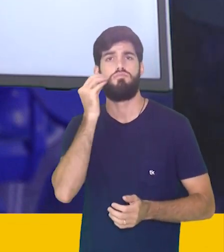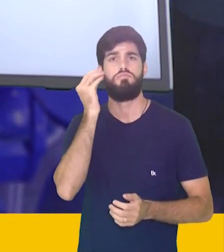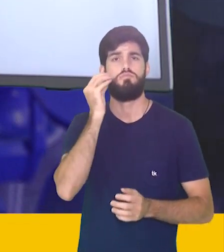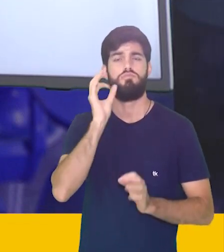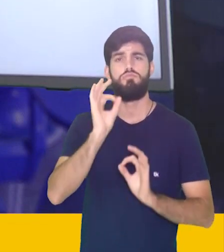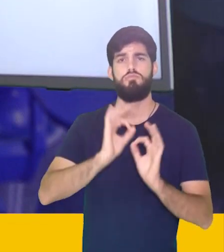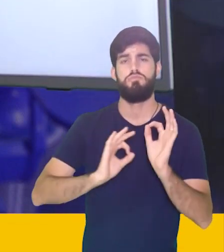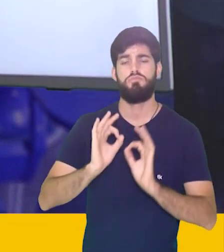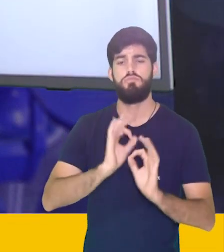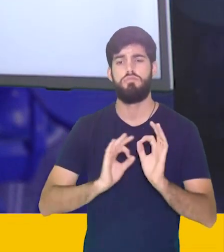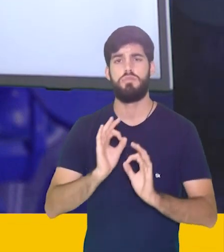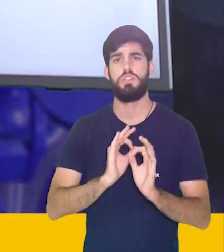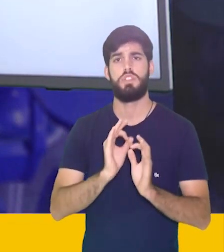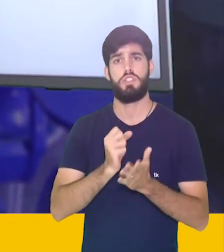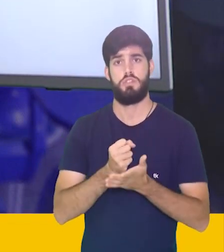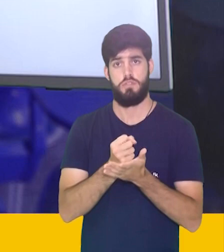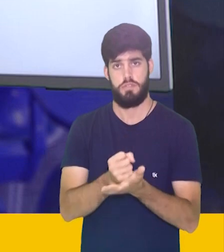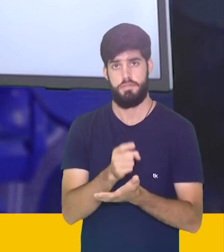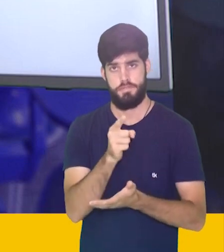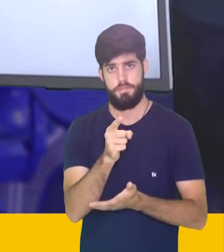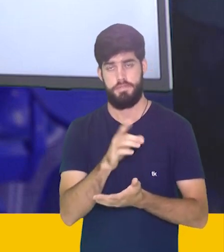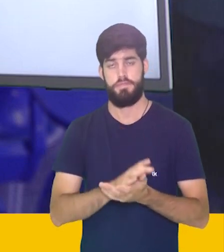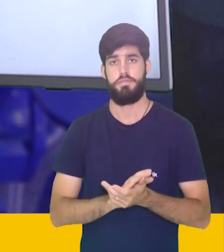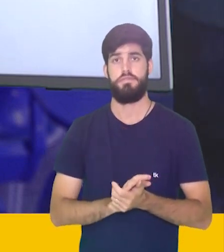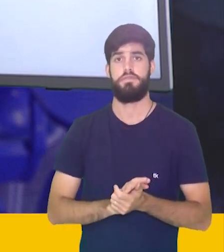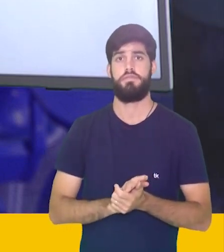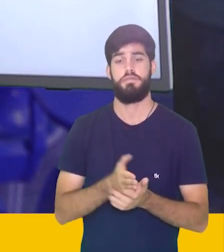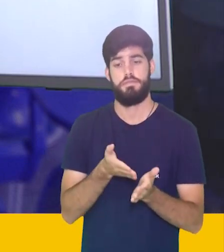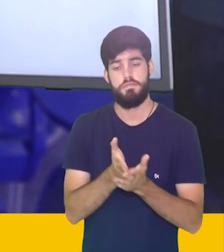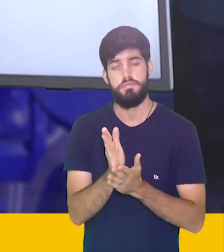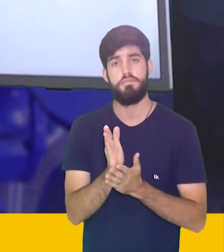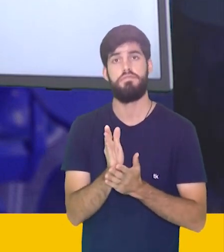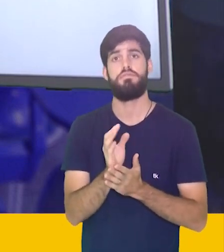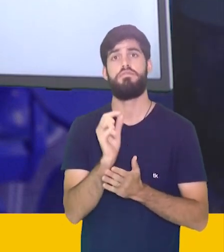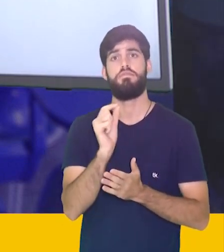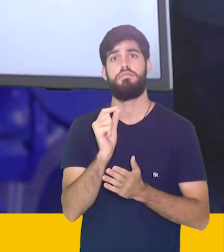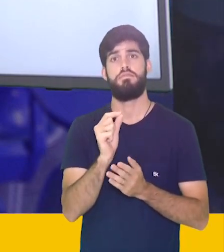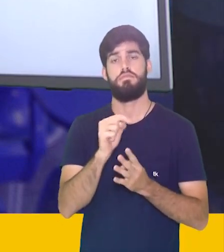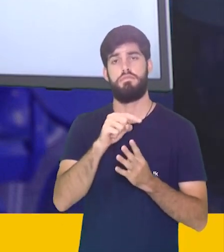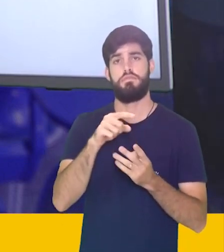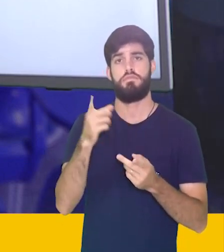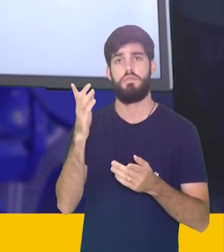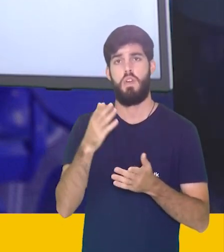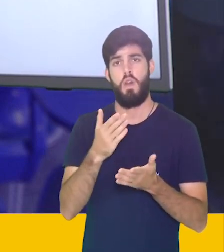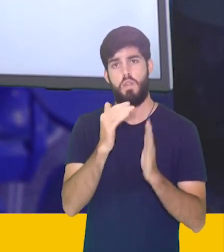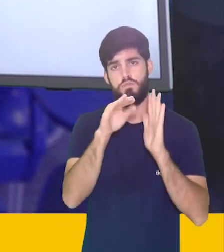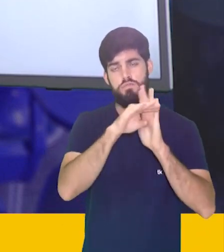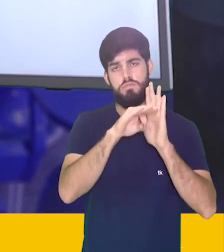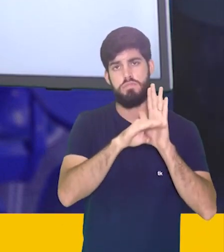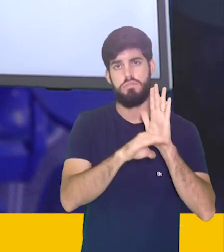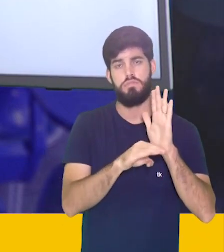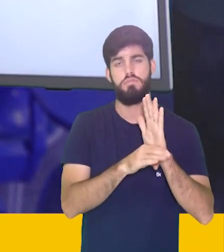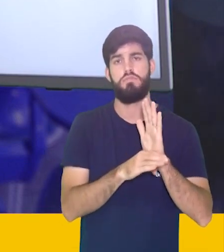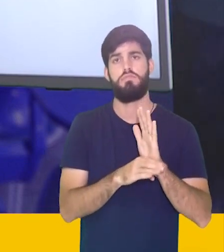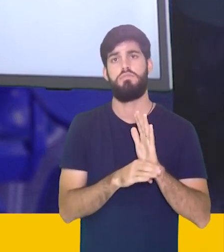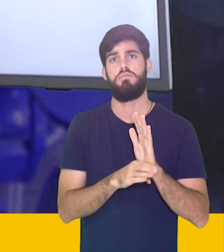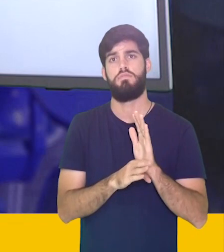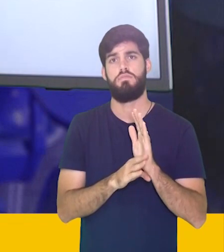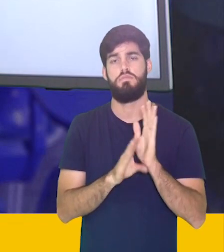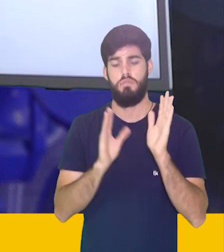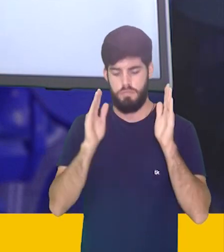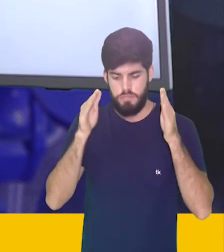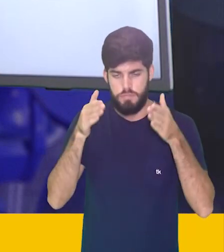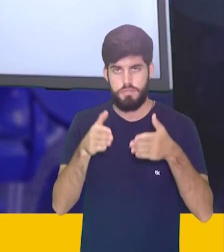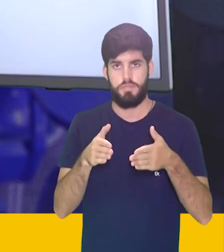tentarmos resolver, vou tentar ajudar você a resolver a segunda atividade a partir desses princípios aí curriculares